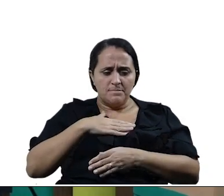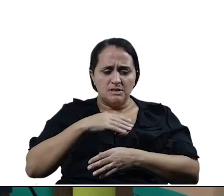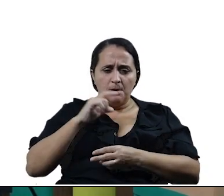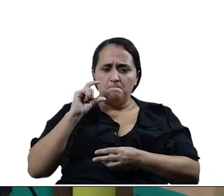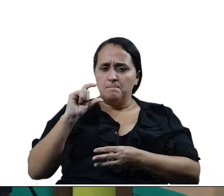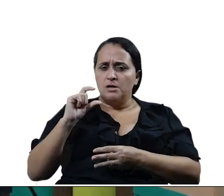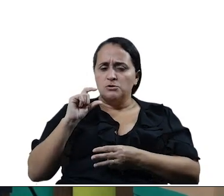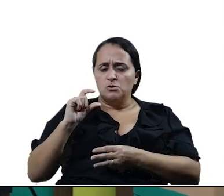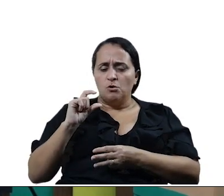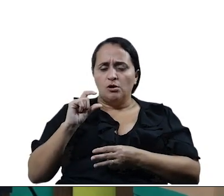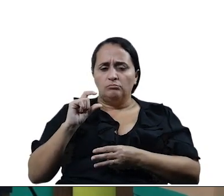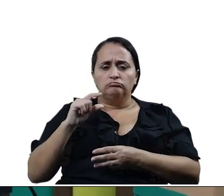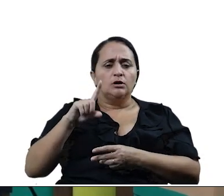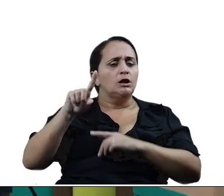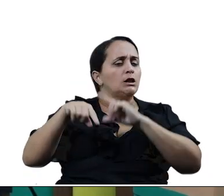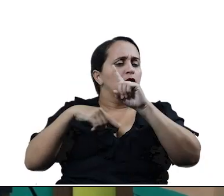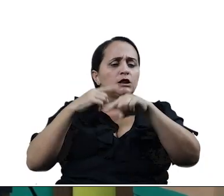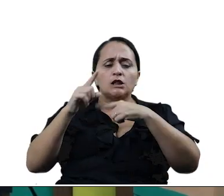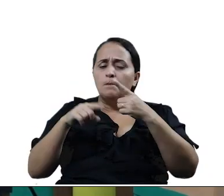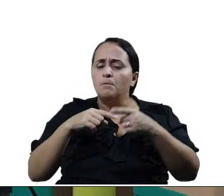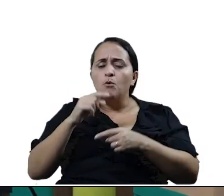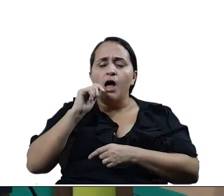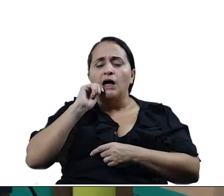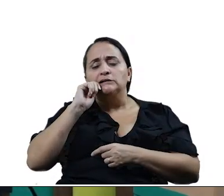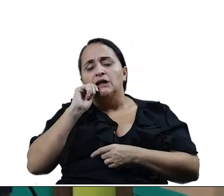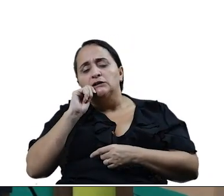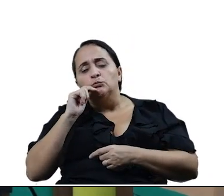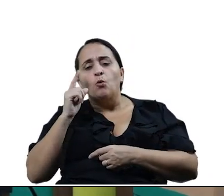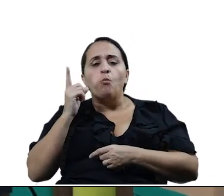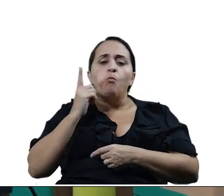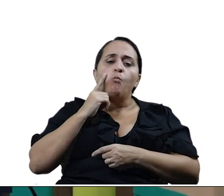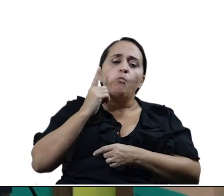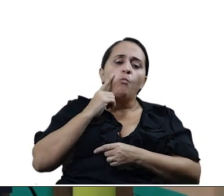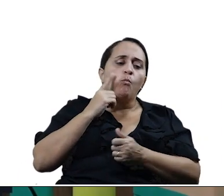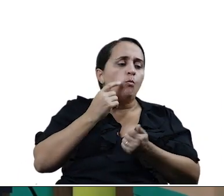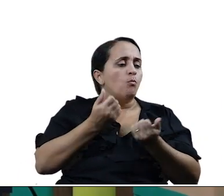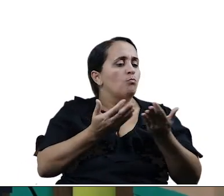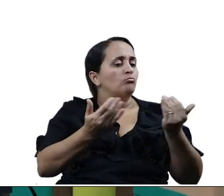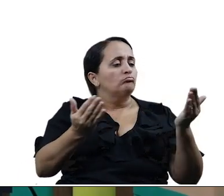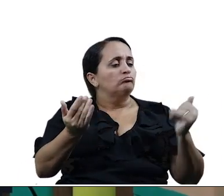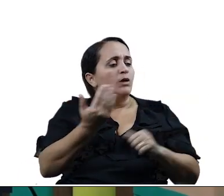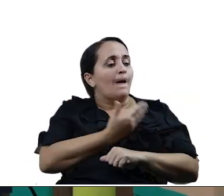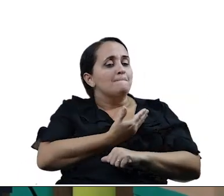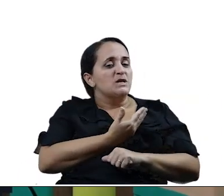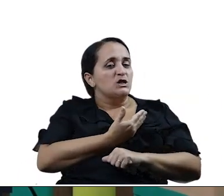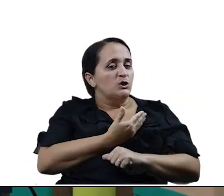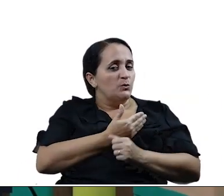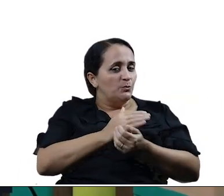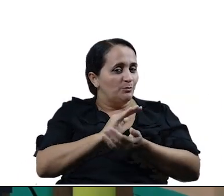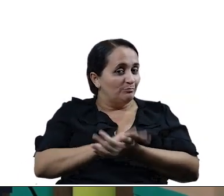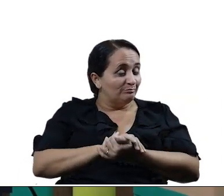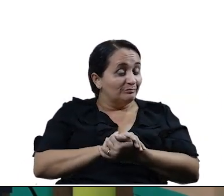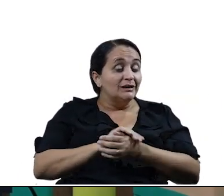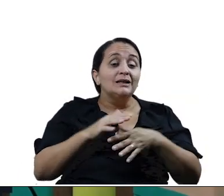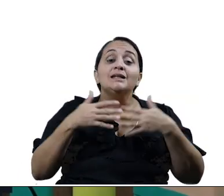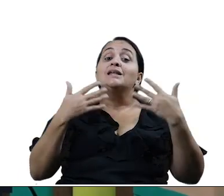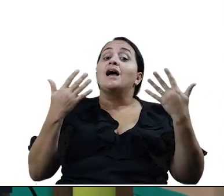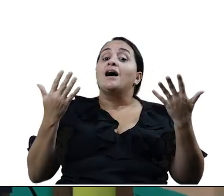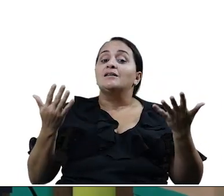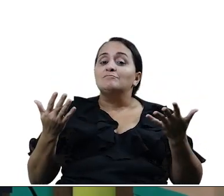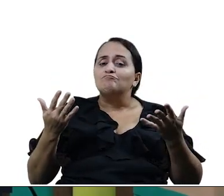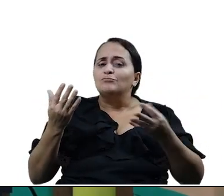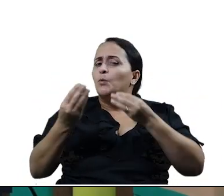comprar de bala e chiclete para distribuir para os meus amiguinhos. E aí, como é que